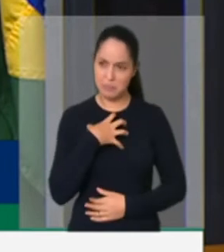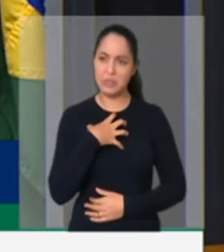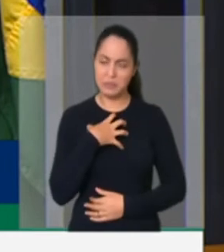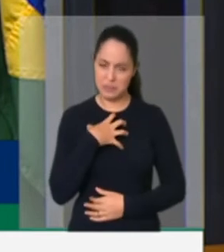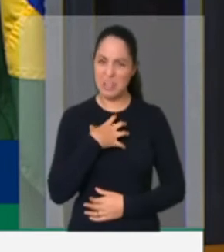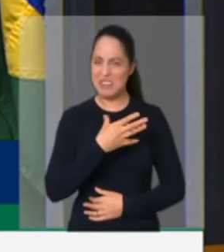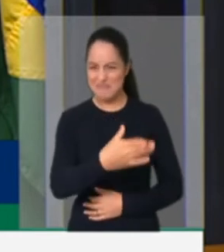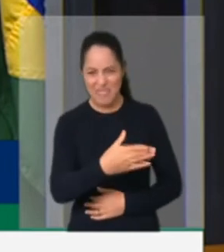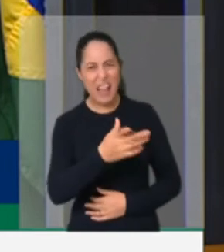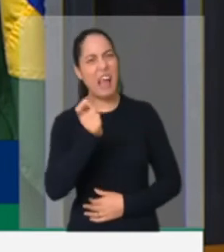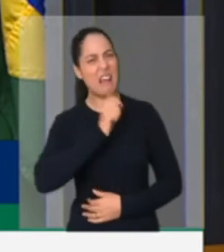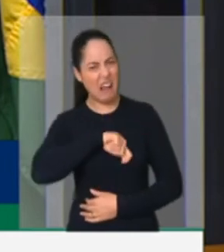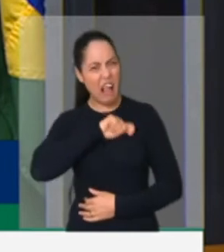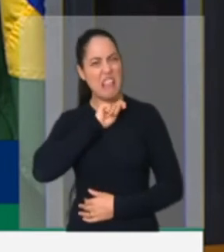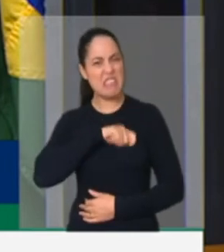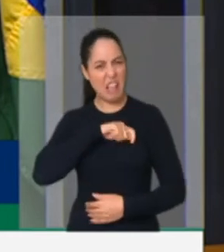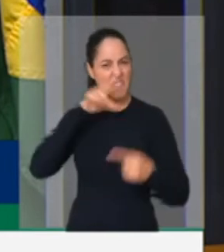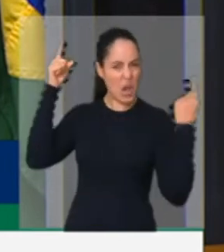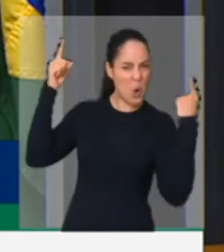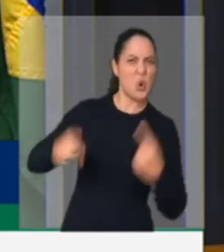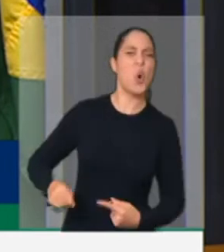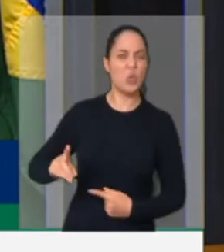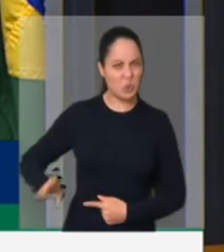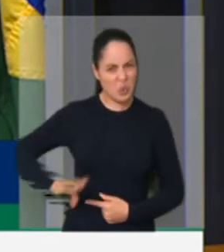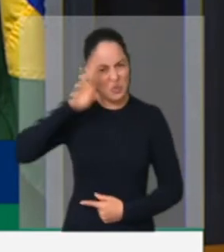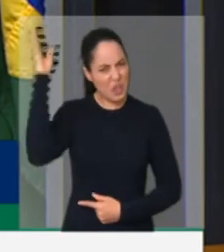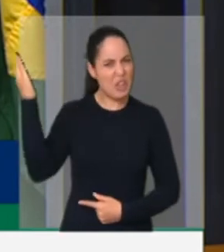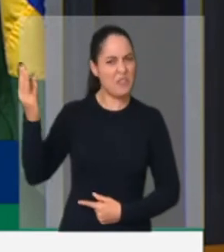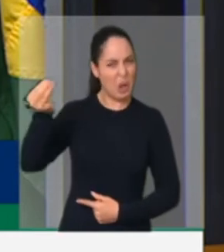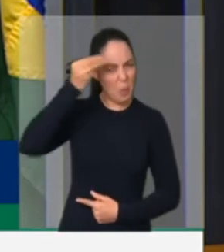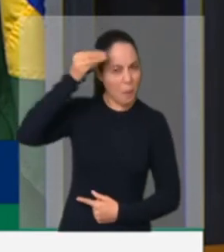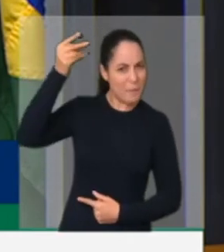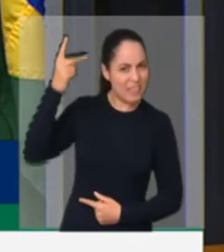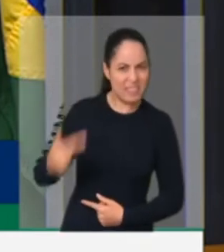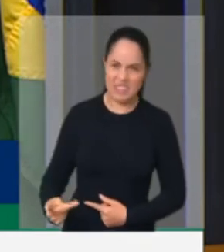canalhice querer colocar esse na conta do governo que canalize que era culpar o presidente